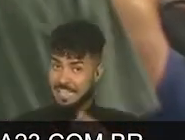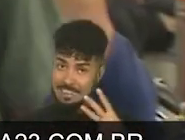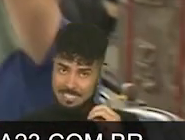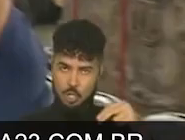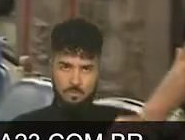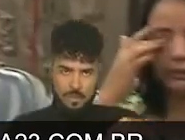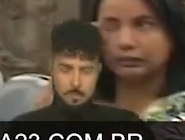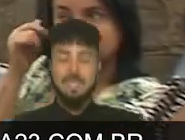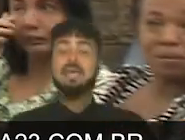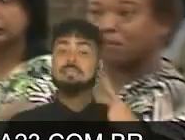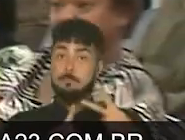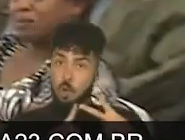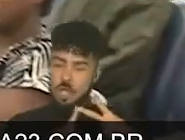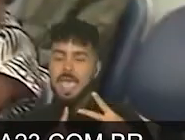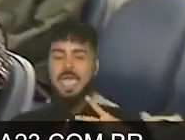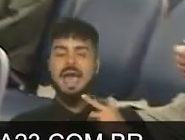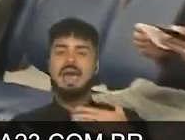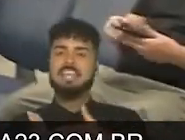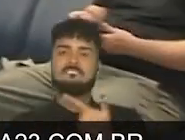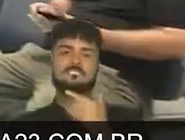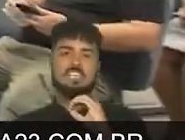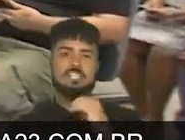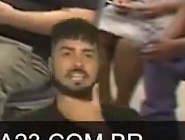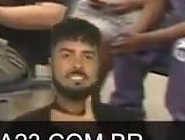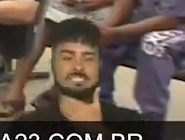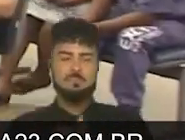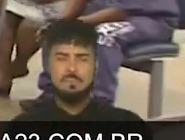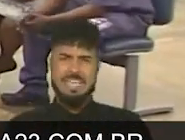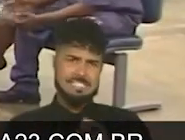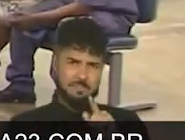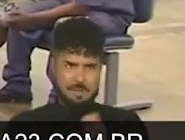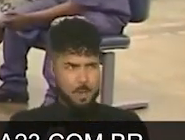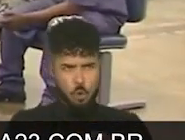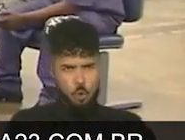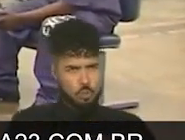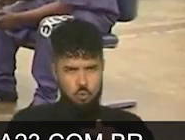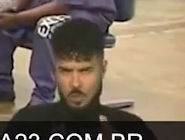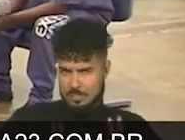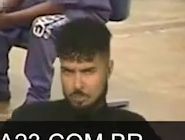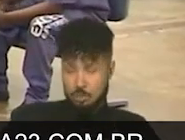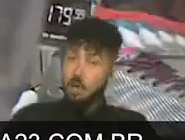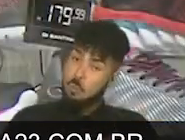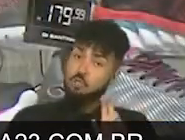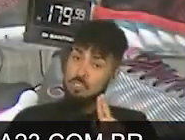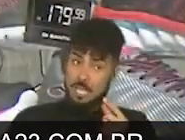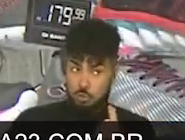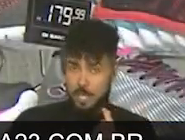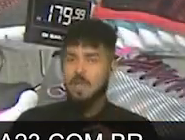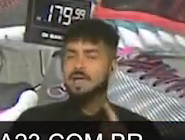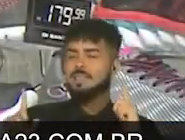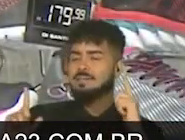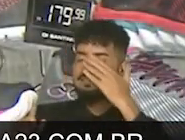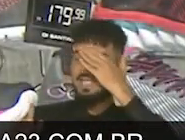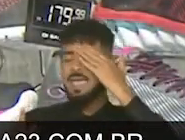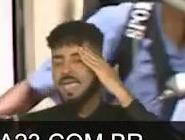até o dia 20 de dezembro. Para quem está com as contas em dia, o dinheiro pode ser usado para momentos de lazer ou confraternização